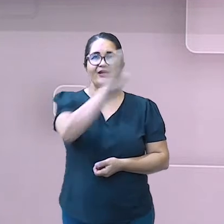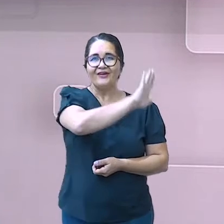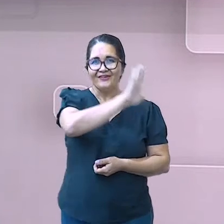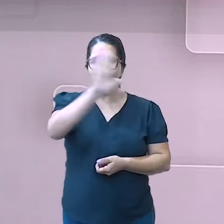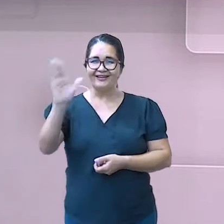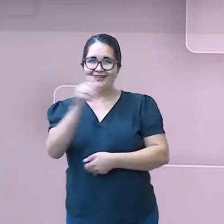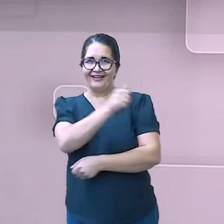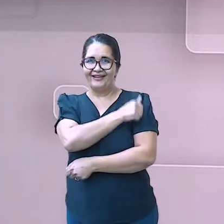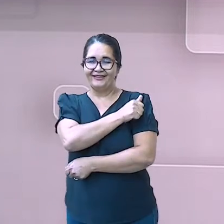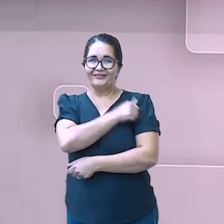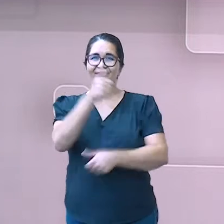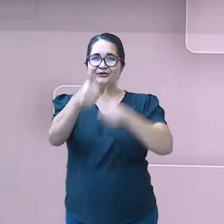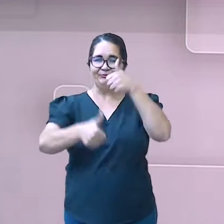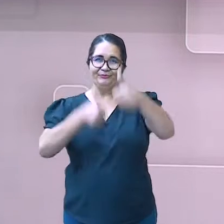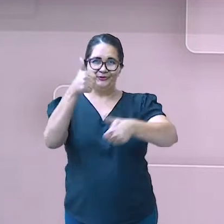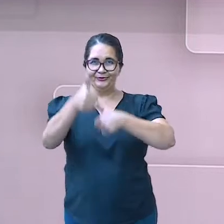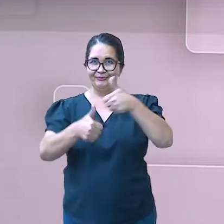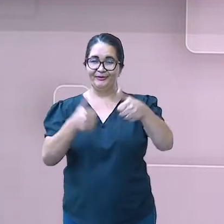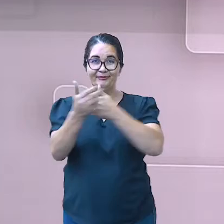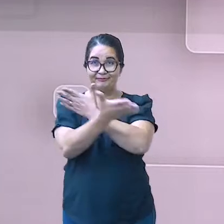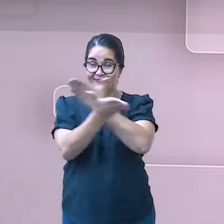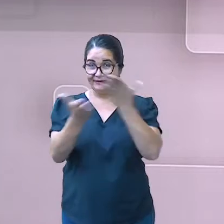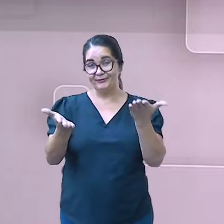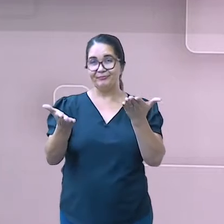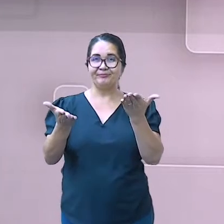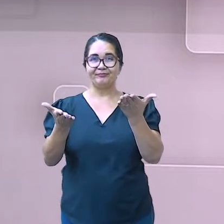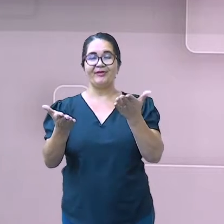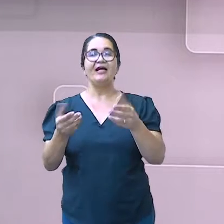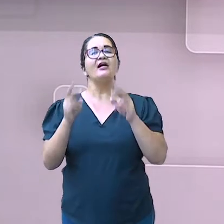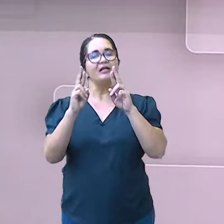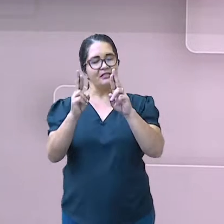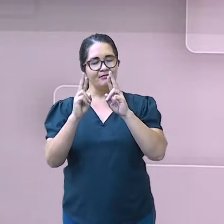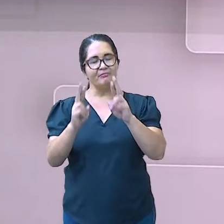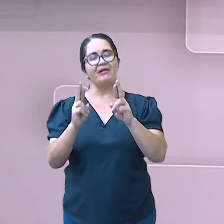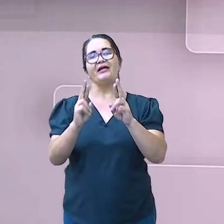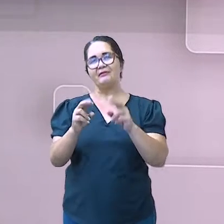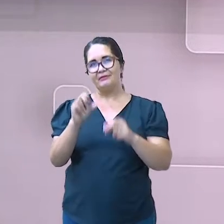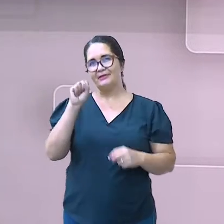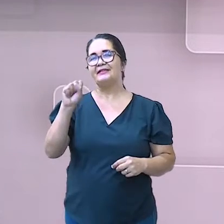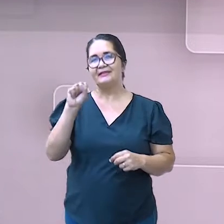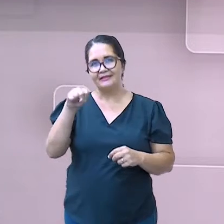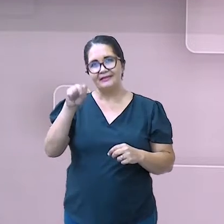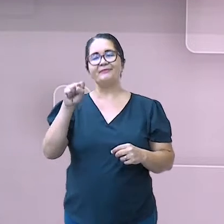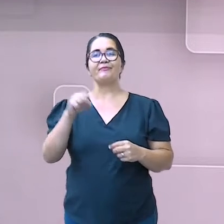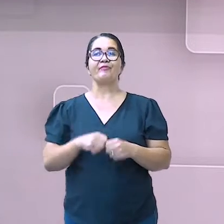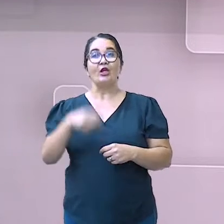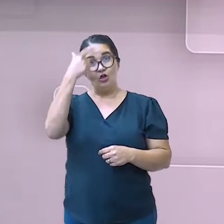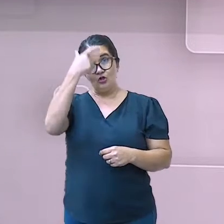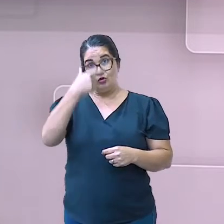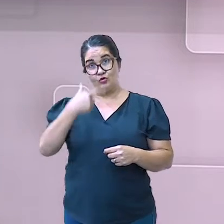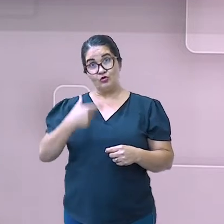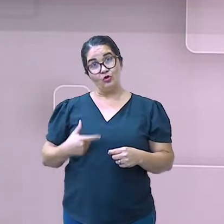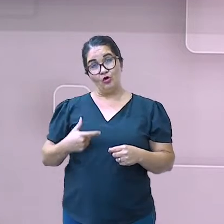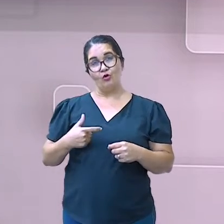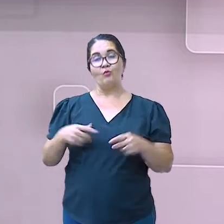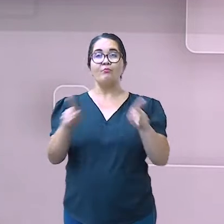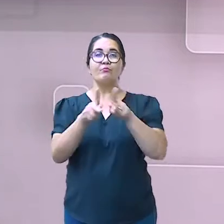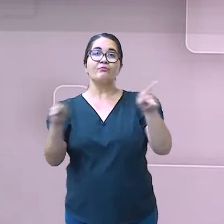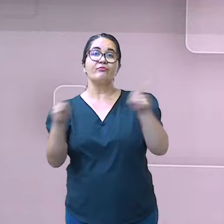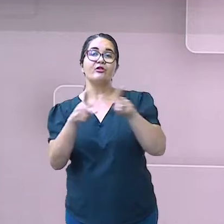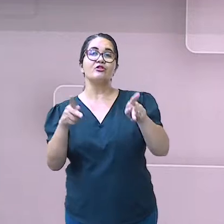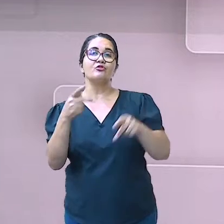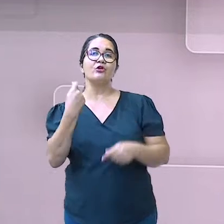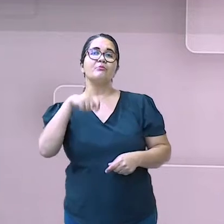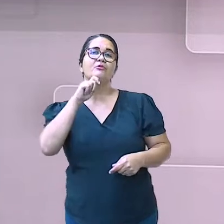Olá, estudantes! Tudo bem com vocês? Eu espero que sim! Sou a professora Gisele e na nossa aula